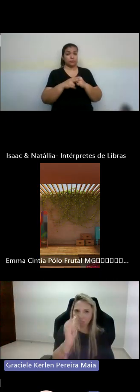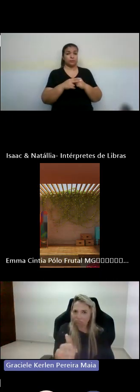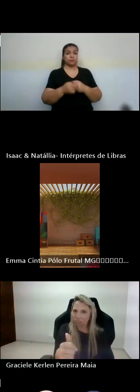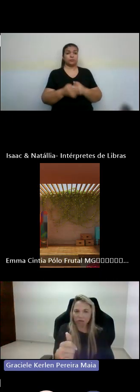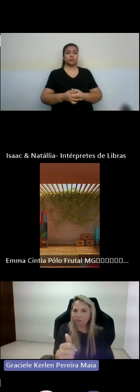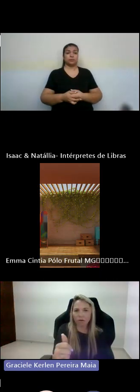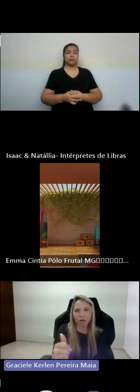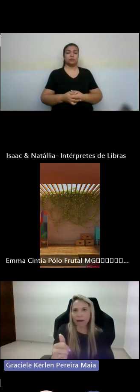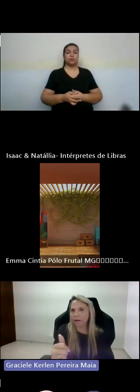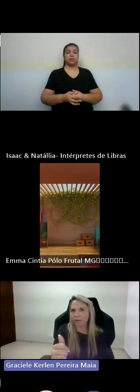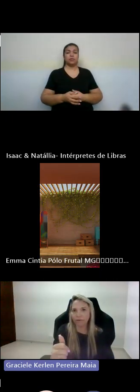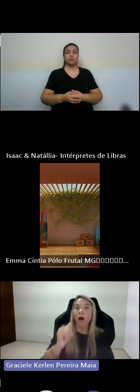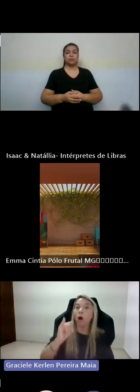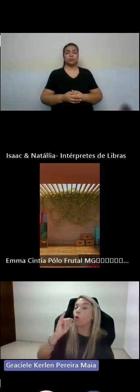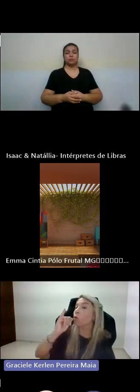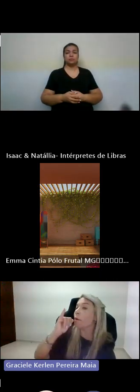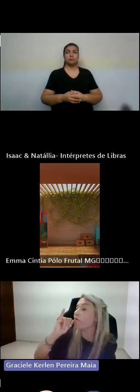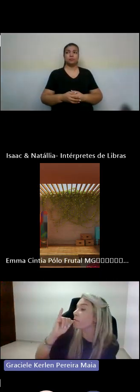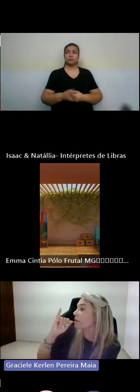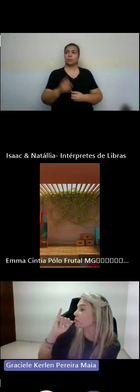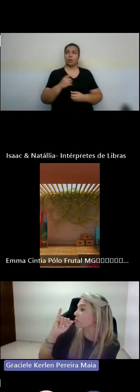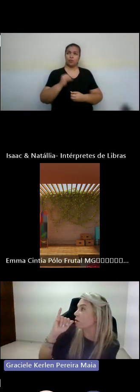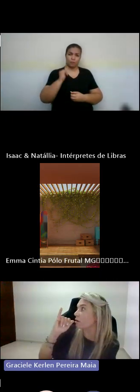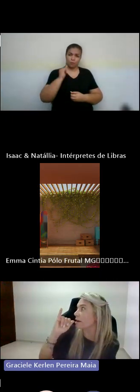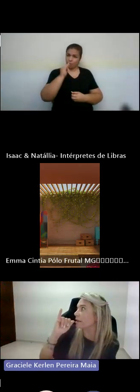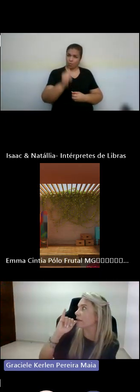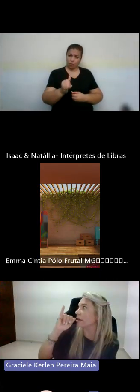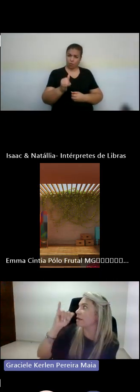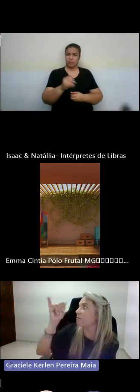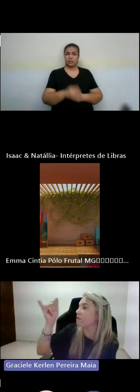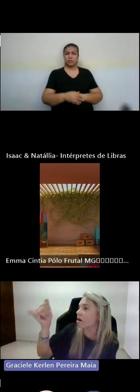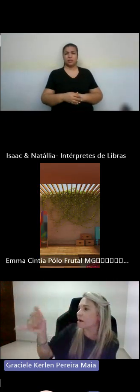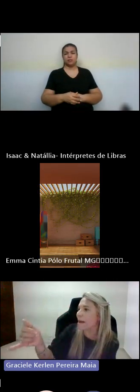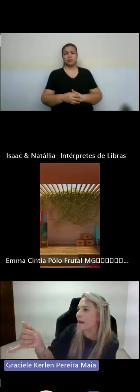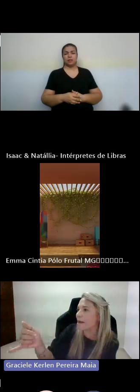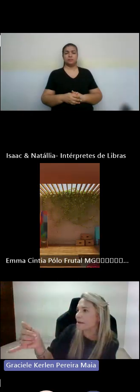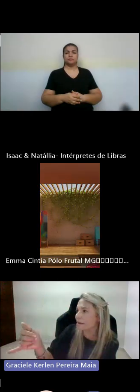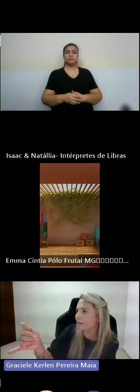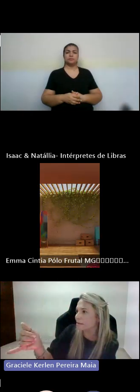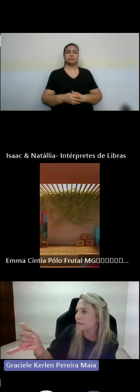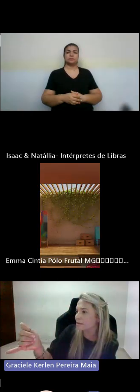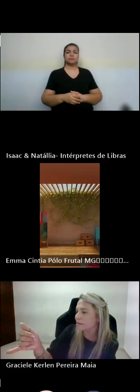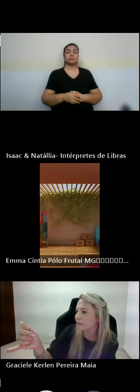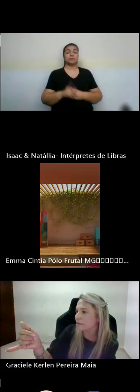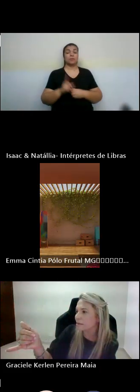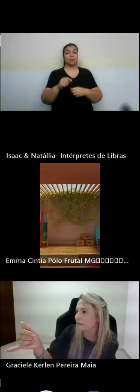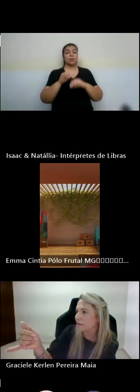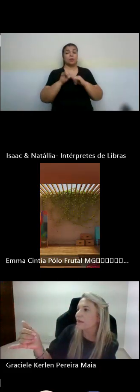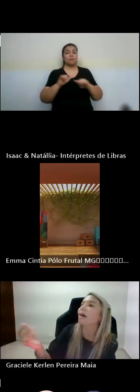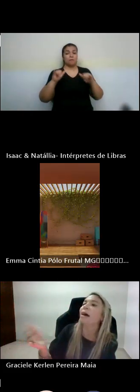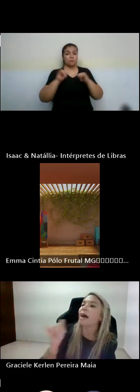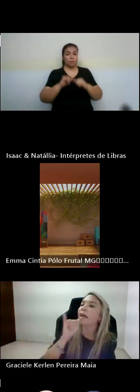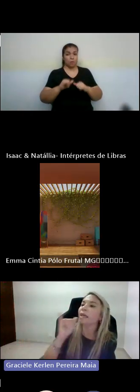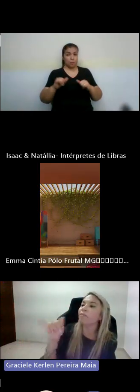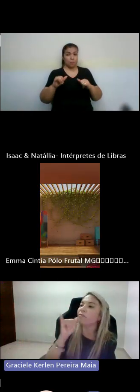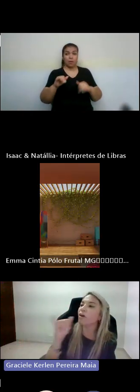Ontem, não te informaram? Um movimento só. Olha aqui, informar,